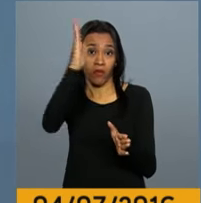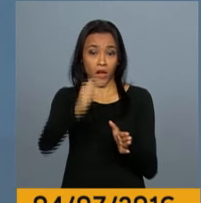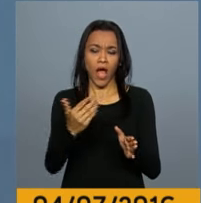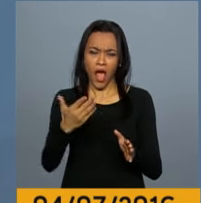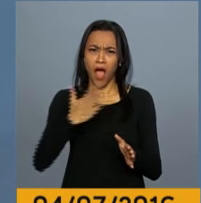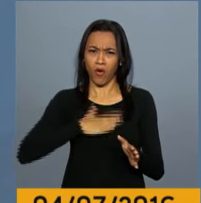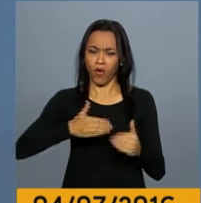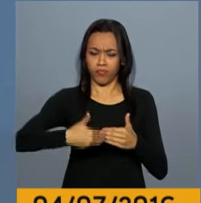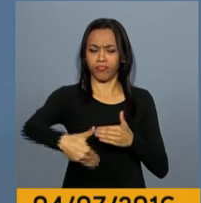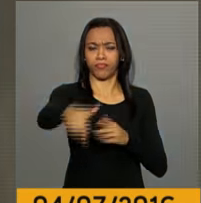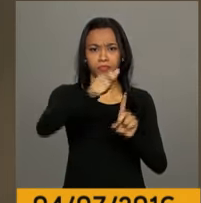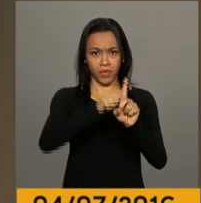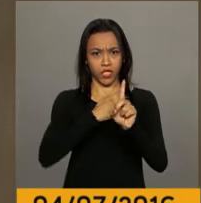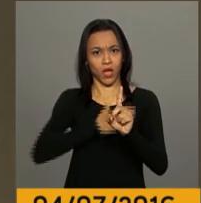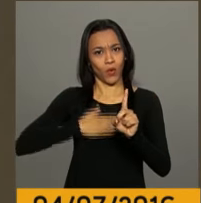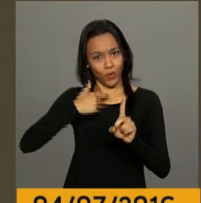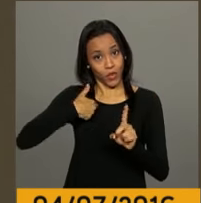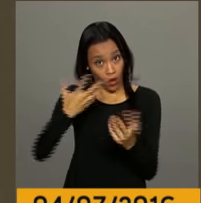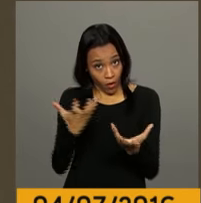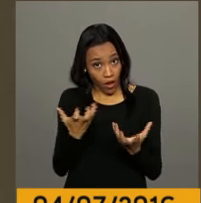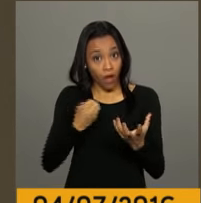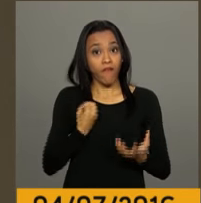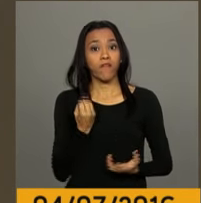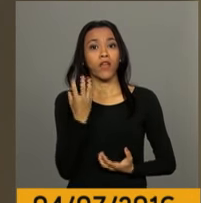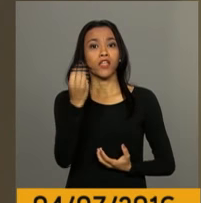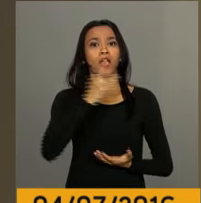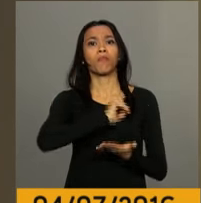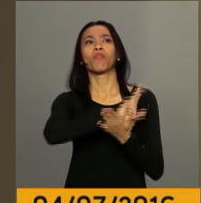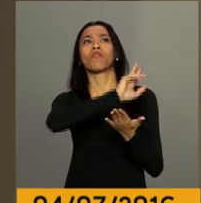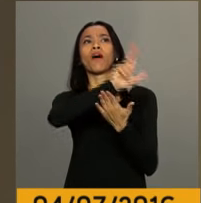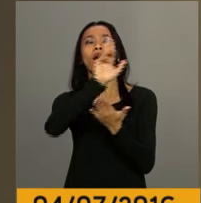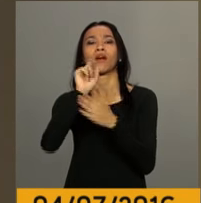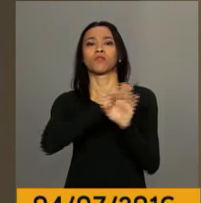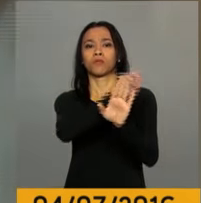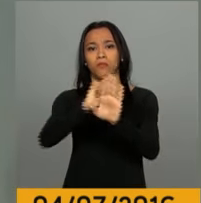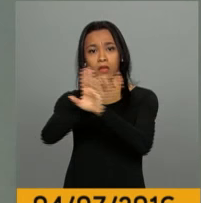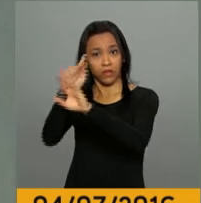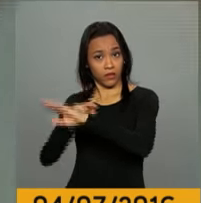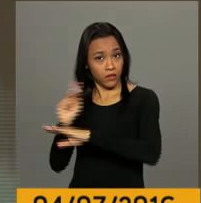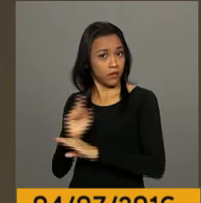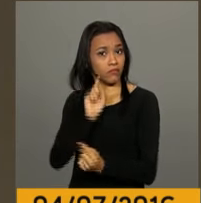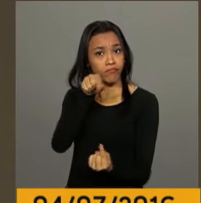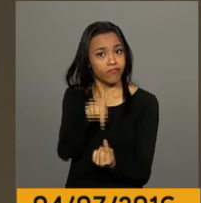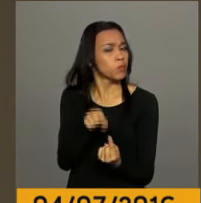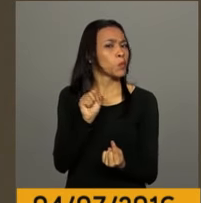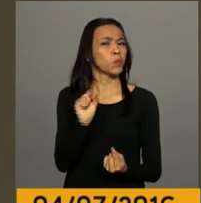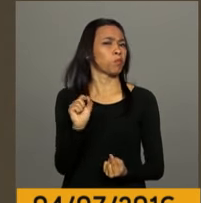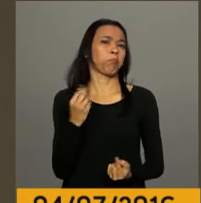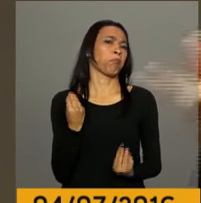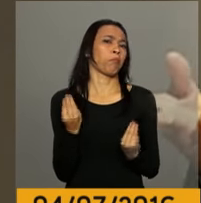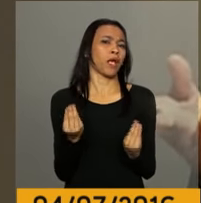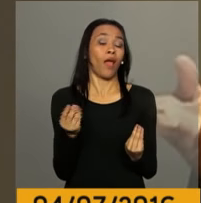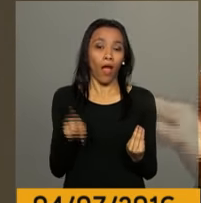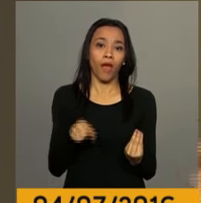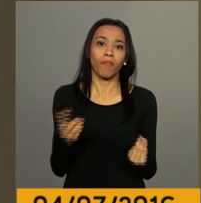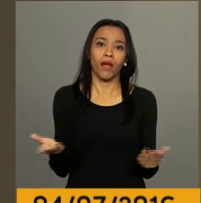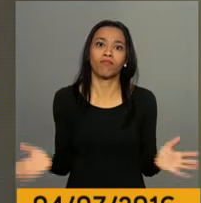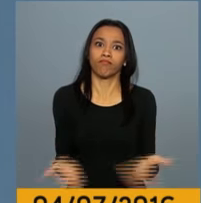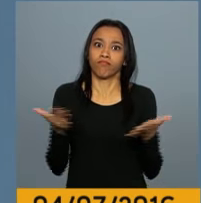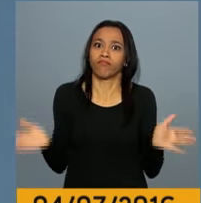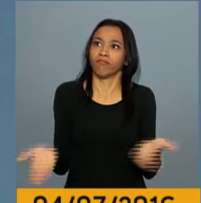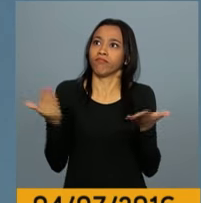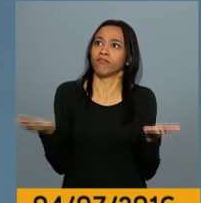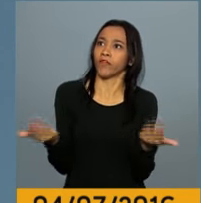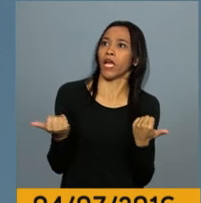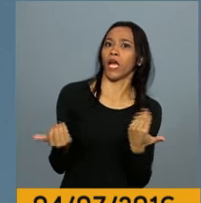mesmo pretendo viajar por vários países para incentivar